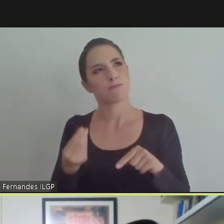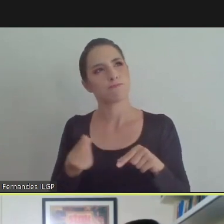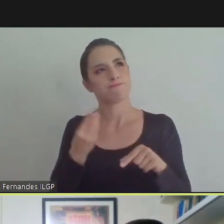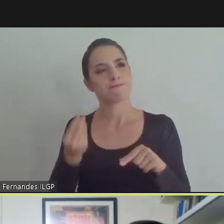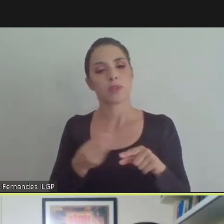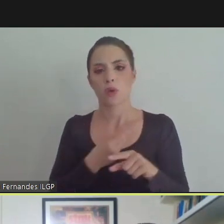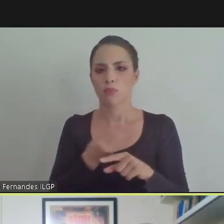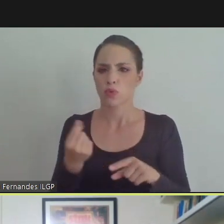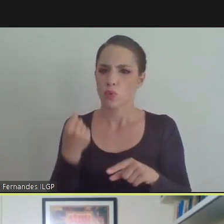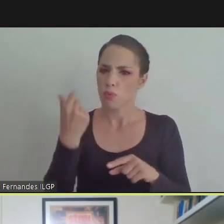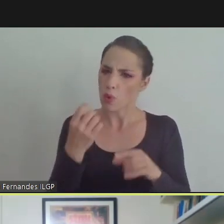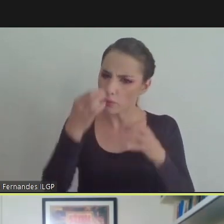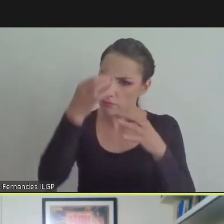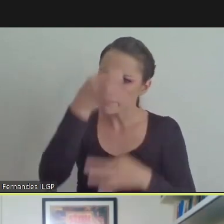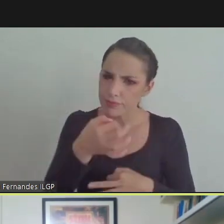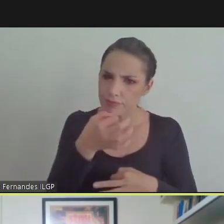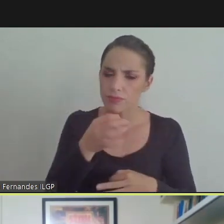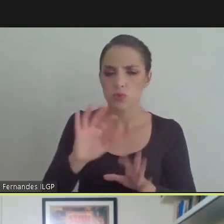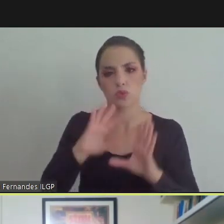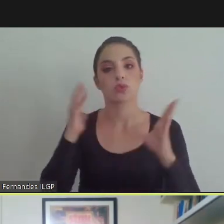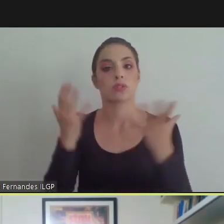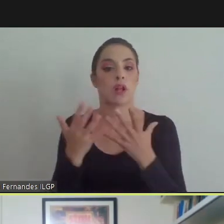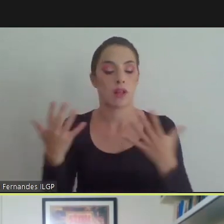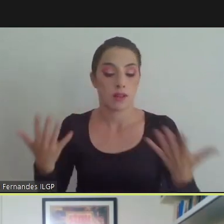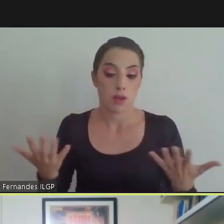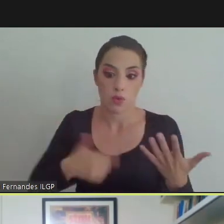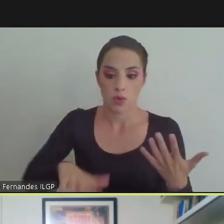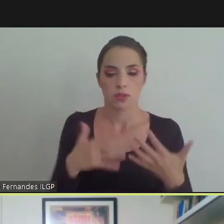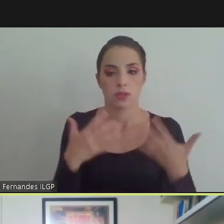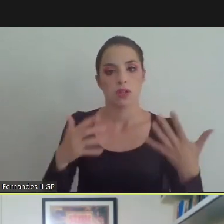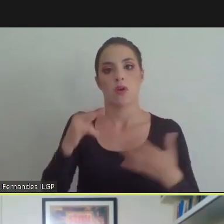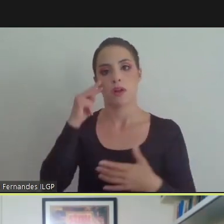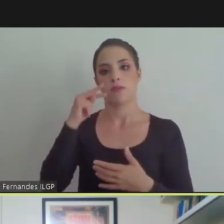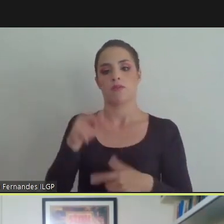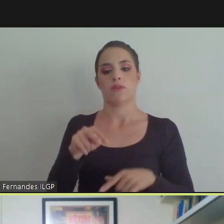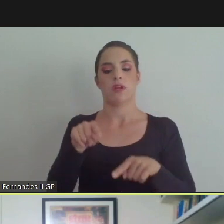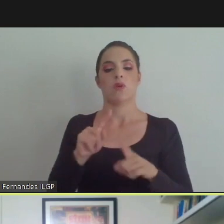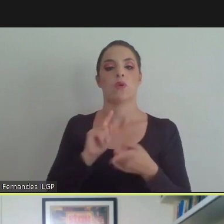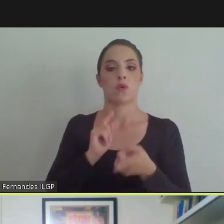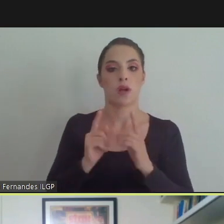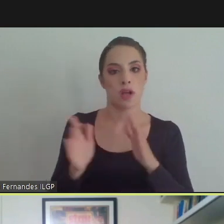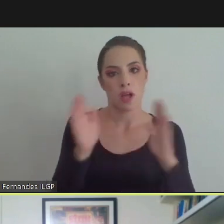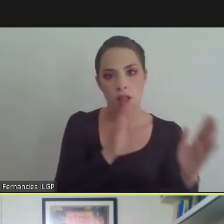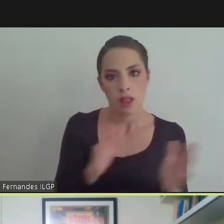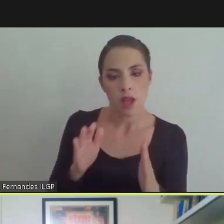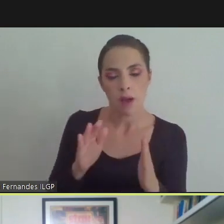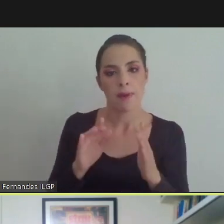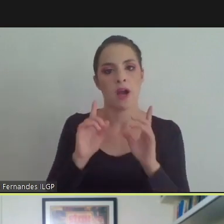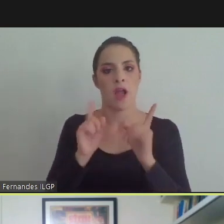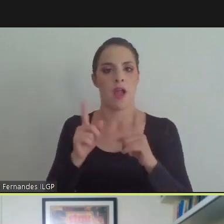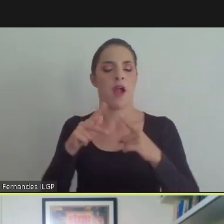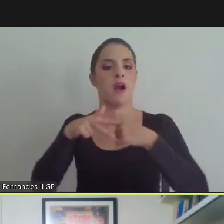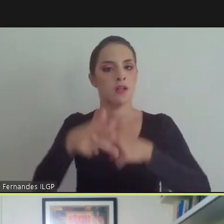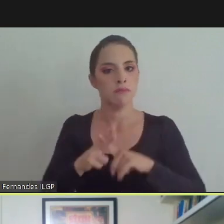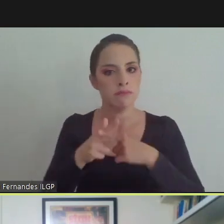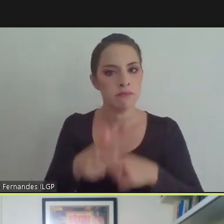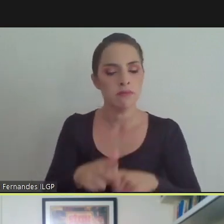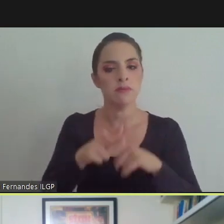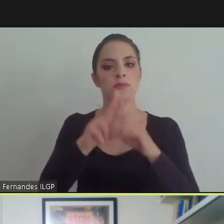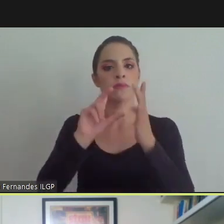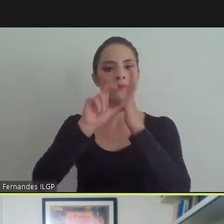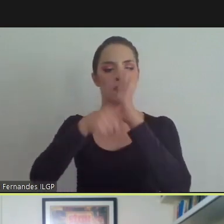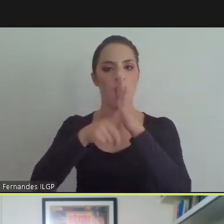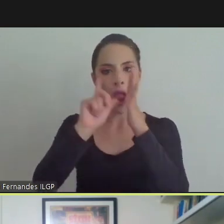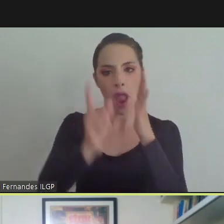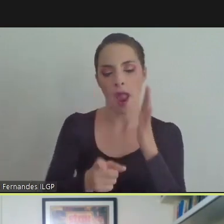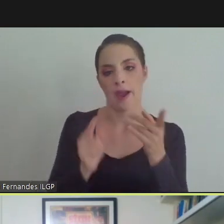pouco preciso, em geral, né? E aí, a gente agora, então, incluiu uma etapa de uma oficina de refinamento de projeto, que é uma espécie de